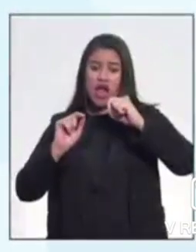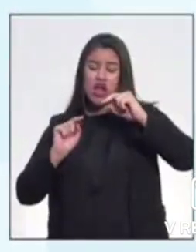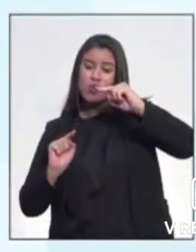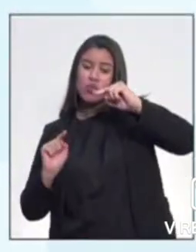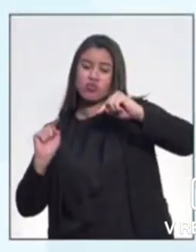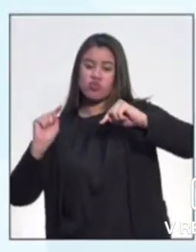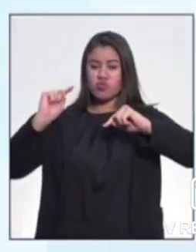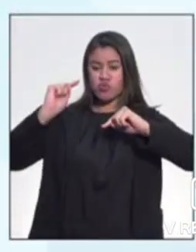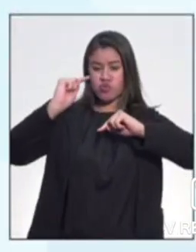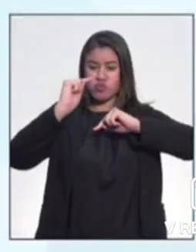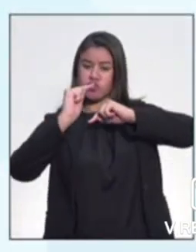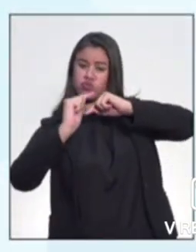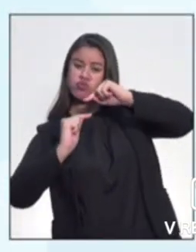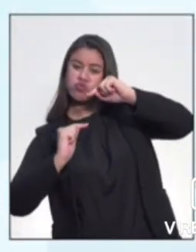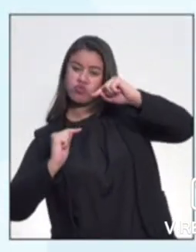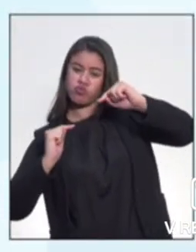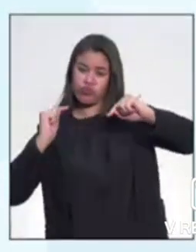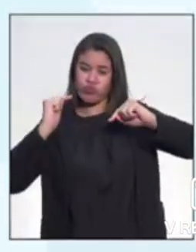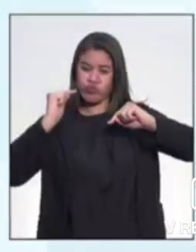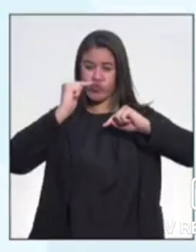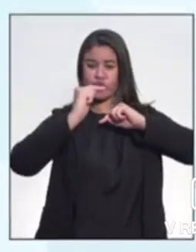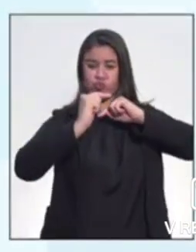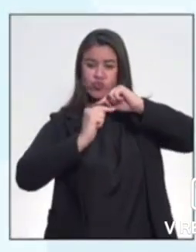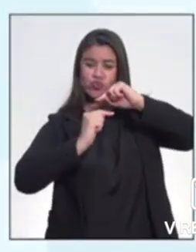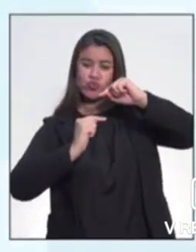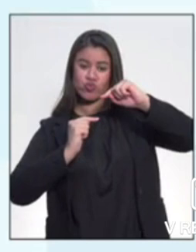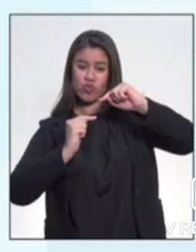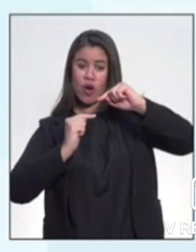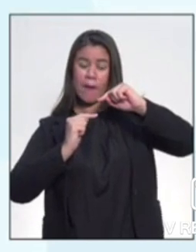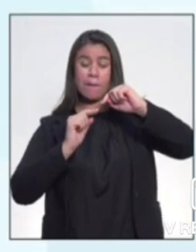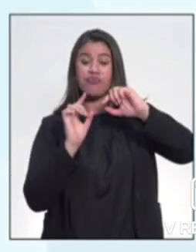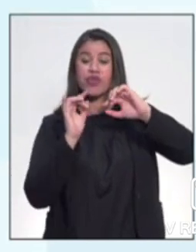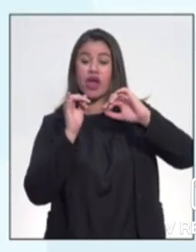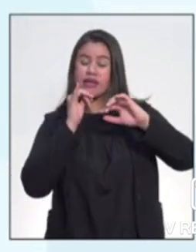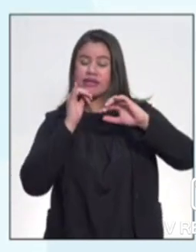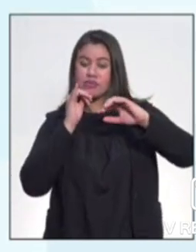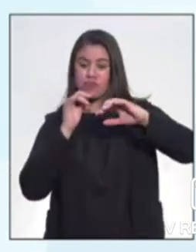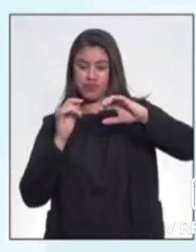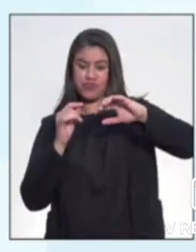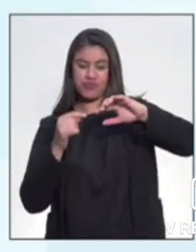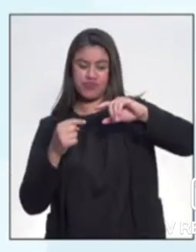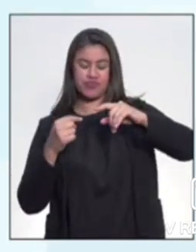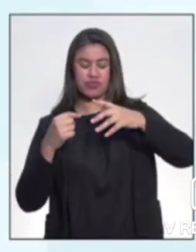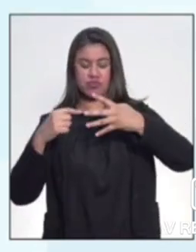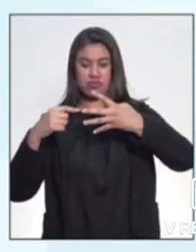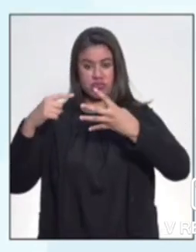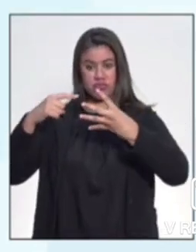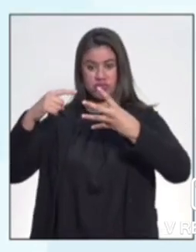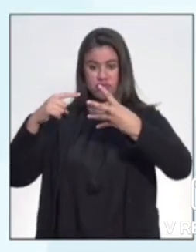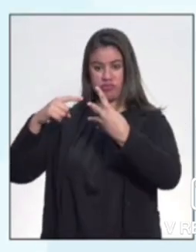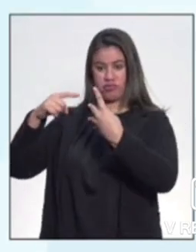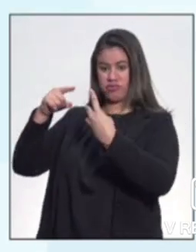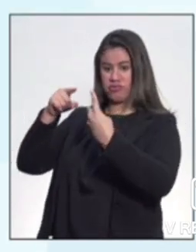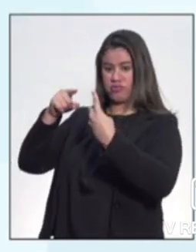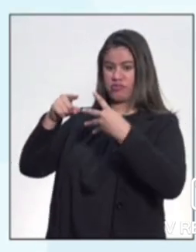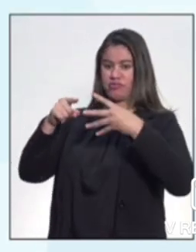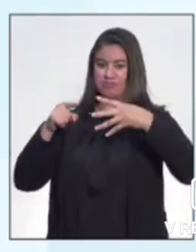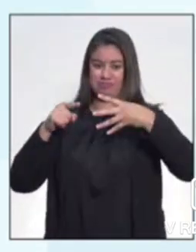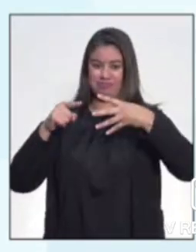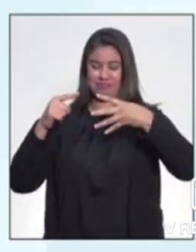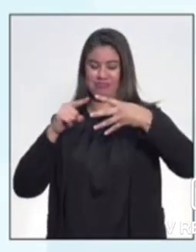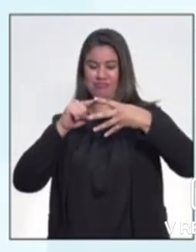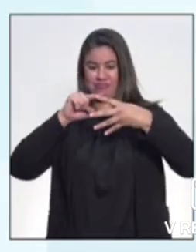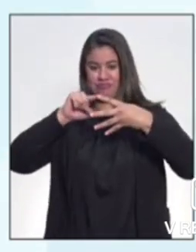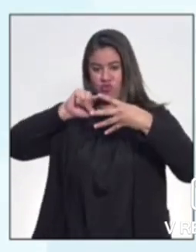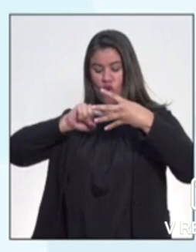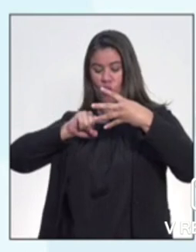tramitar, no caso aqui da segunda camada, para a quarta camada. Então, eu forneço energia para ele translocar